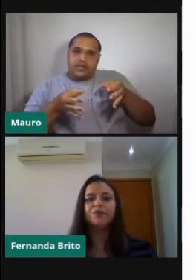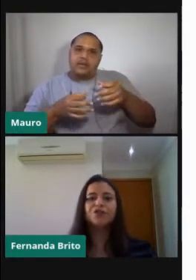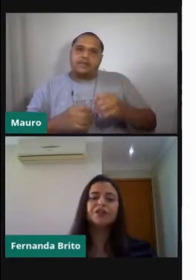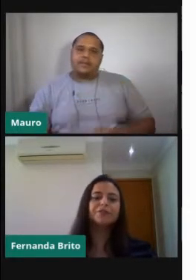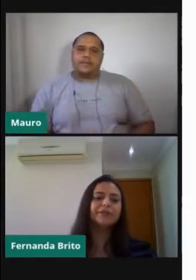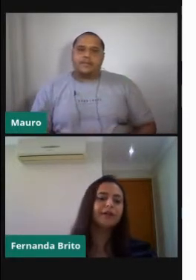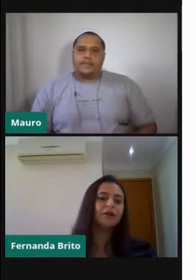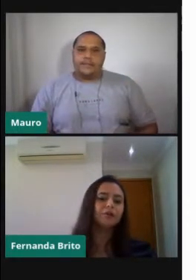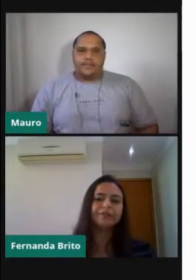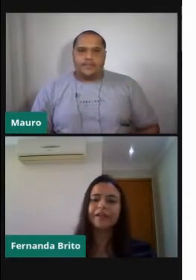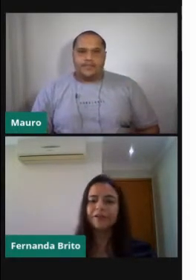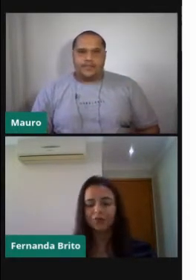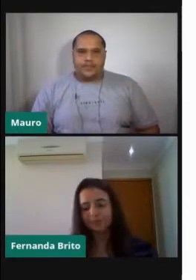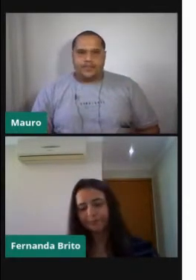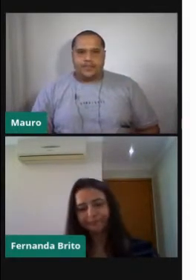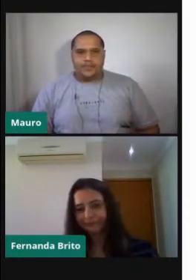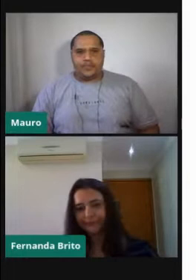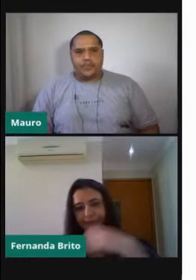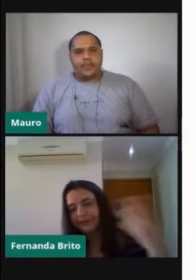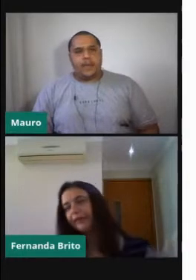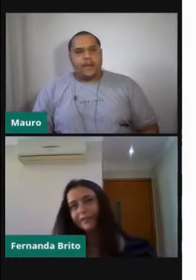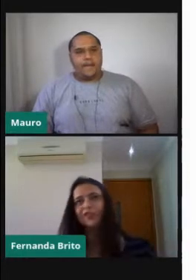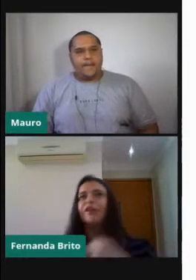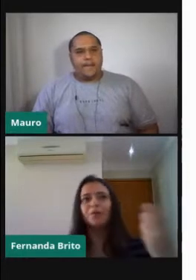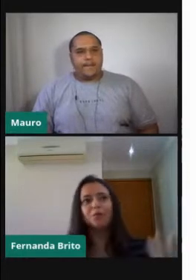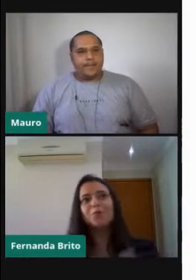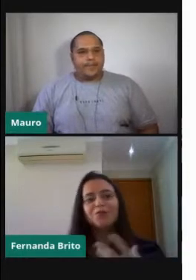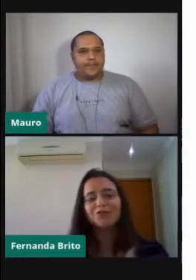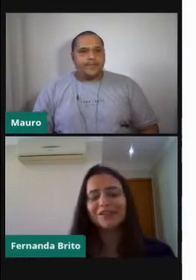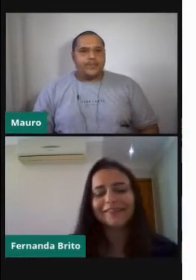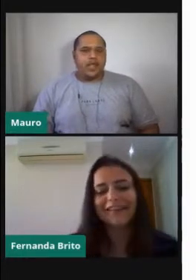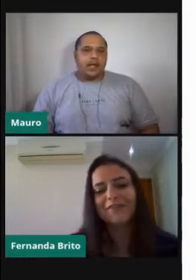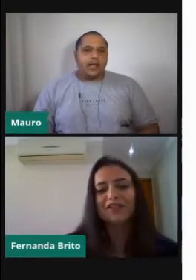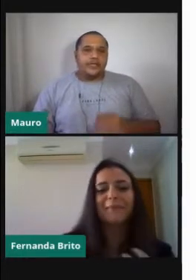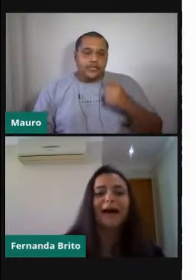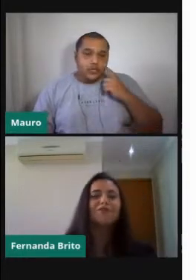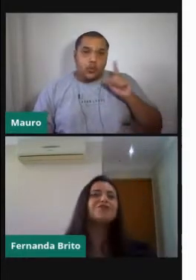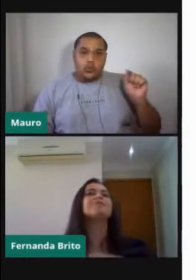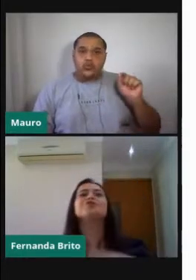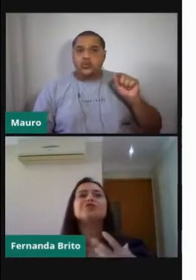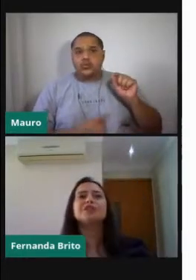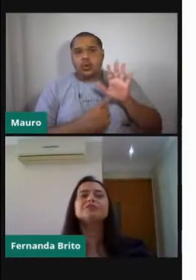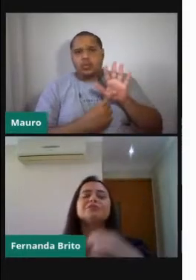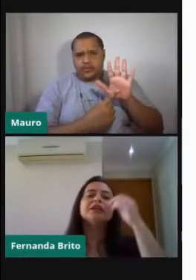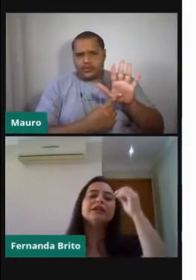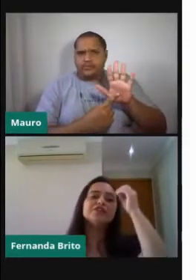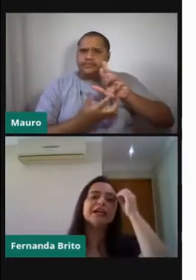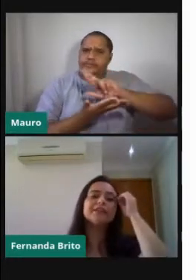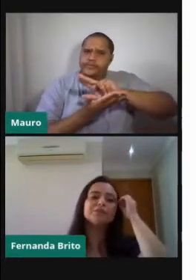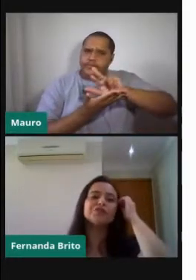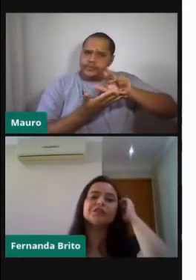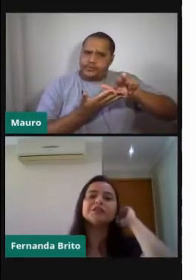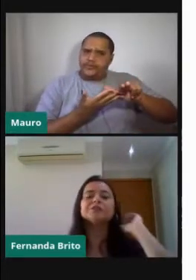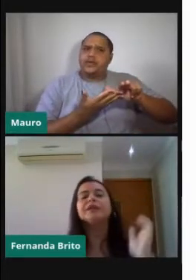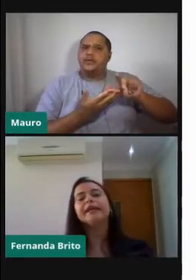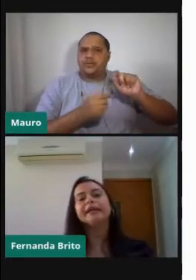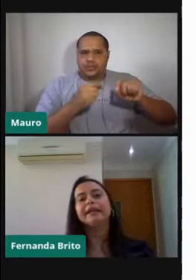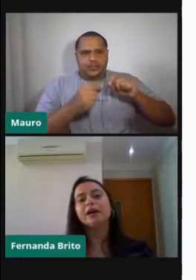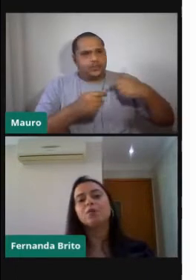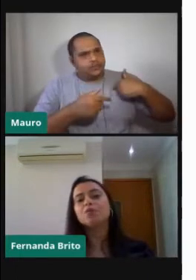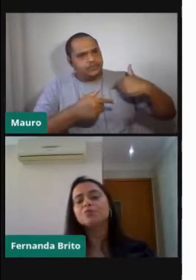Aqui, né, mostrando, então, né, existem vários trabalhos, né,